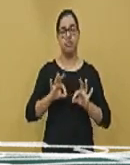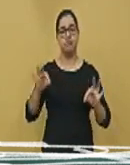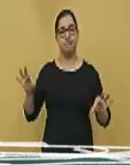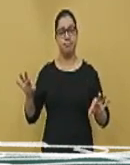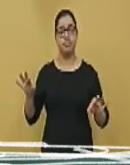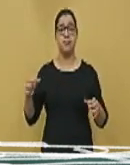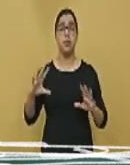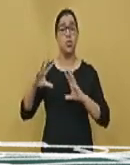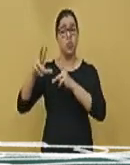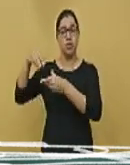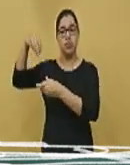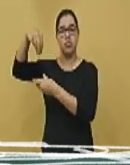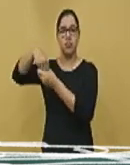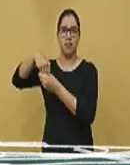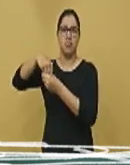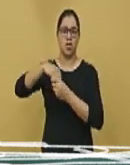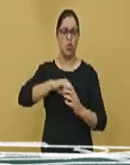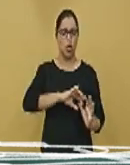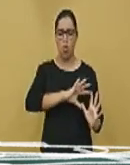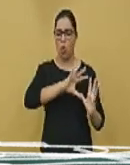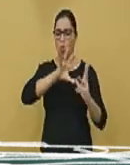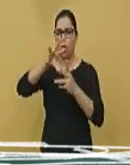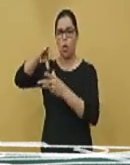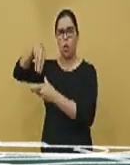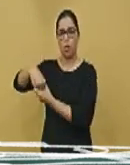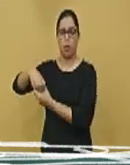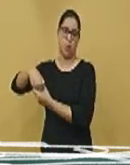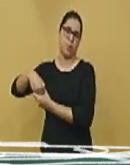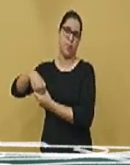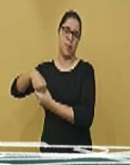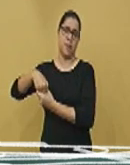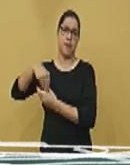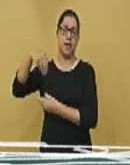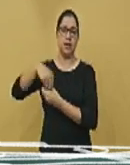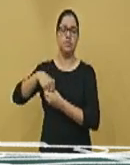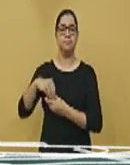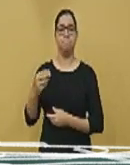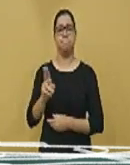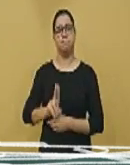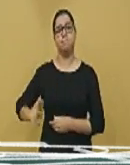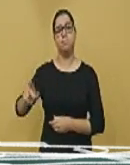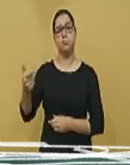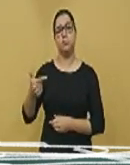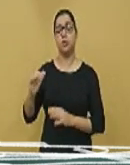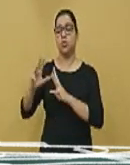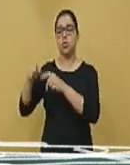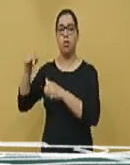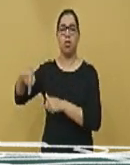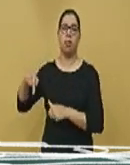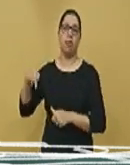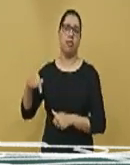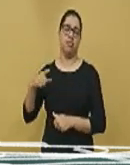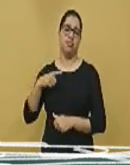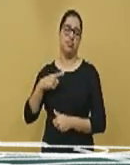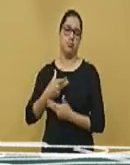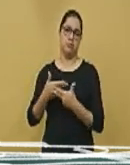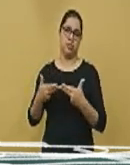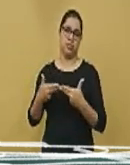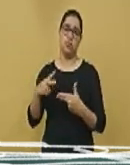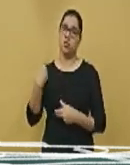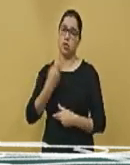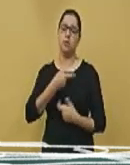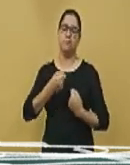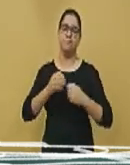se todos nós já trabalhamos na unidade 2, funciona. É lá que funciona a universidade. Então, nós vamos ter que fazer